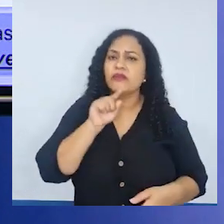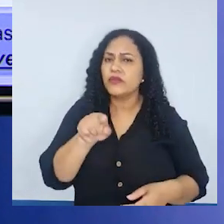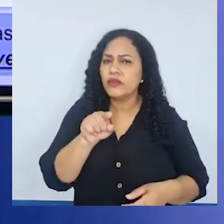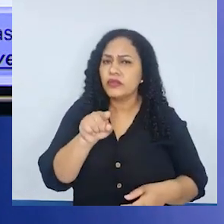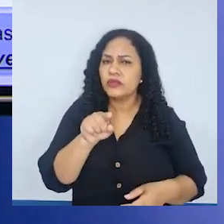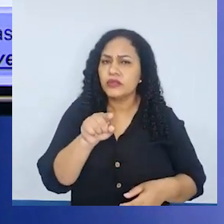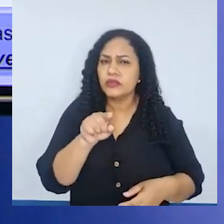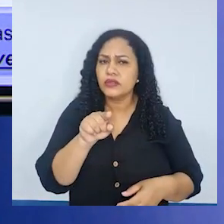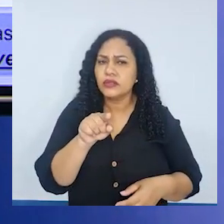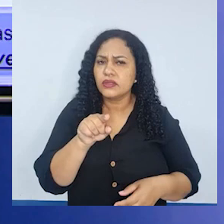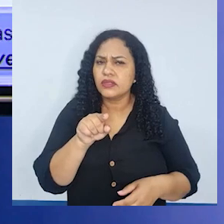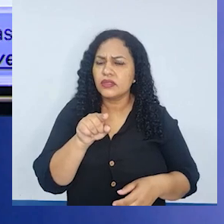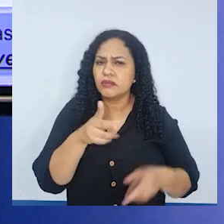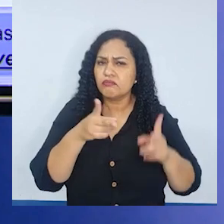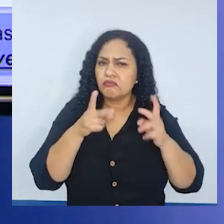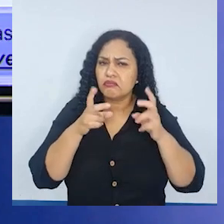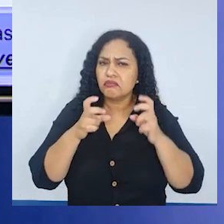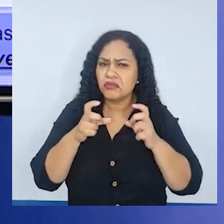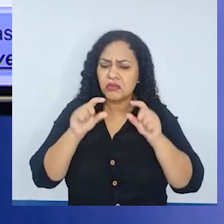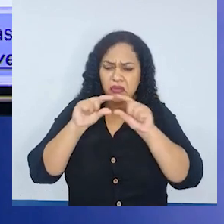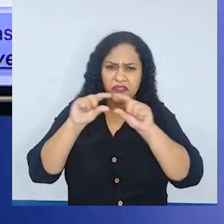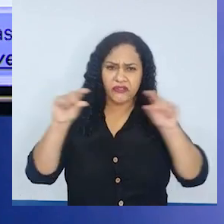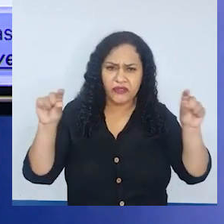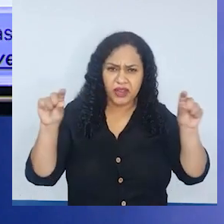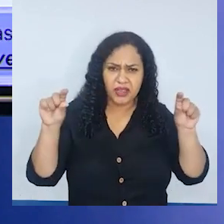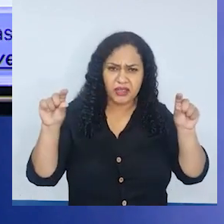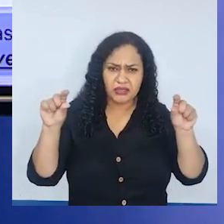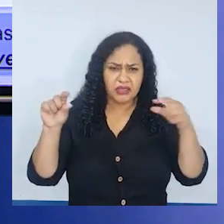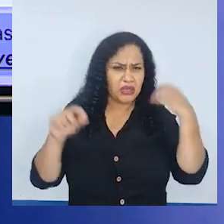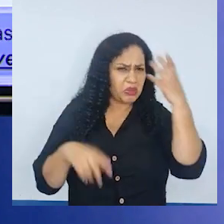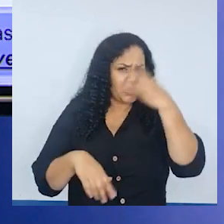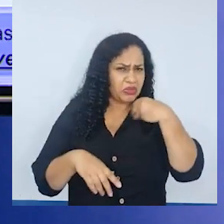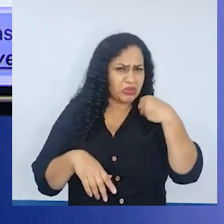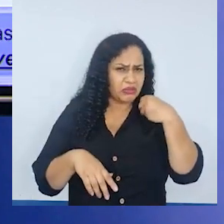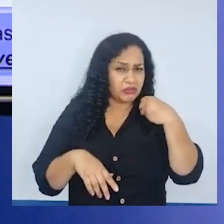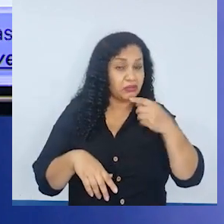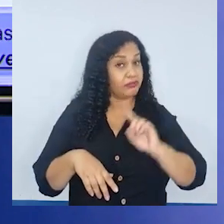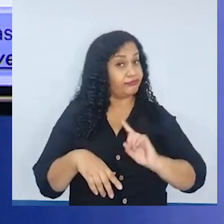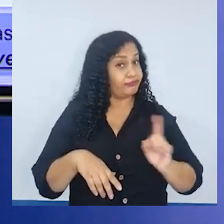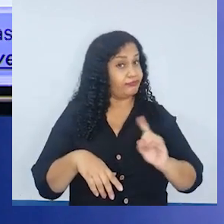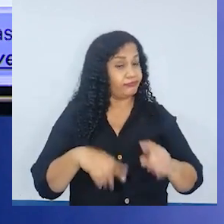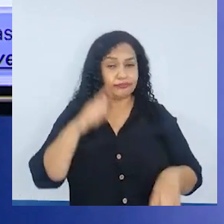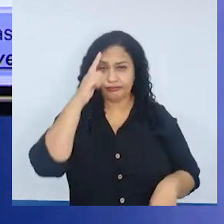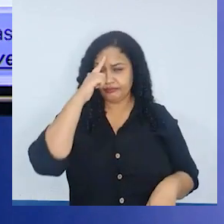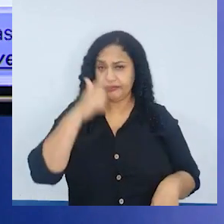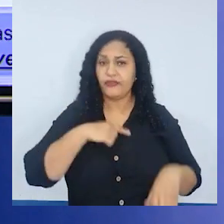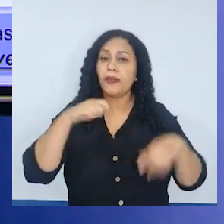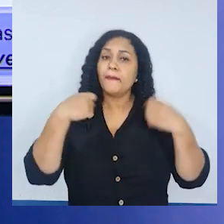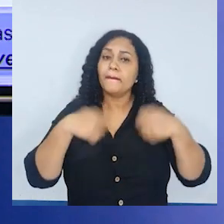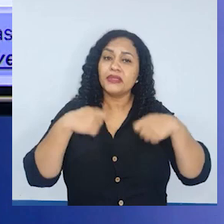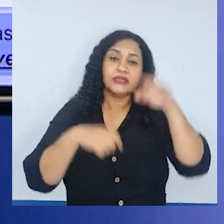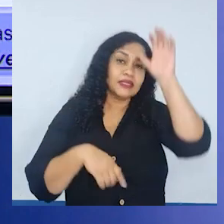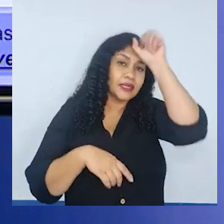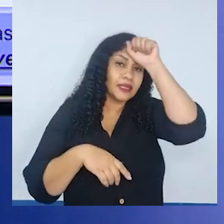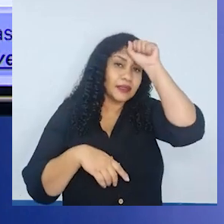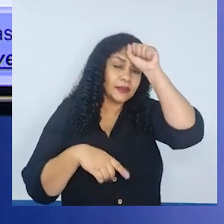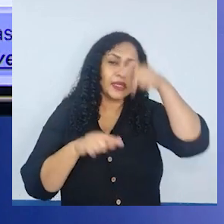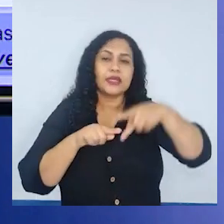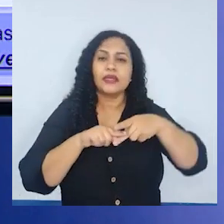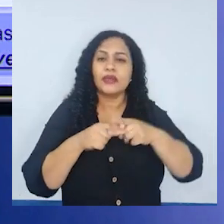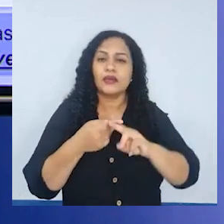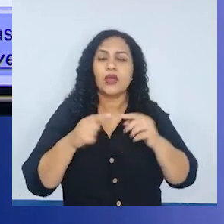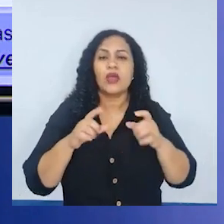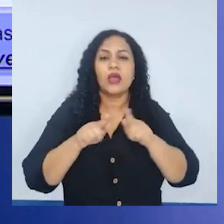Você que ouve, achou bonito? Não, fica feio. Por isso que a gente tem que aprender